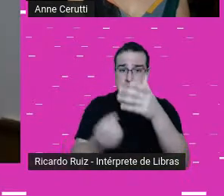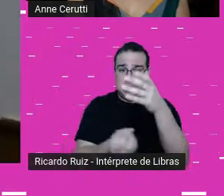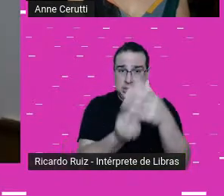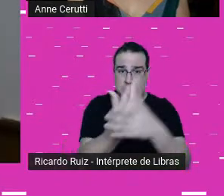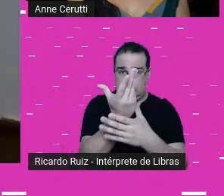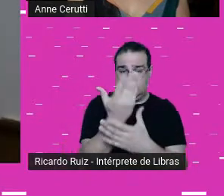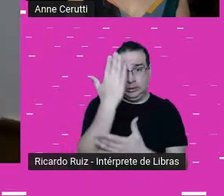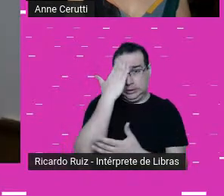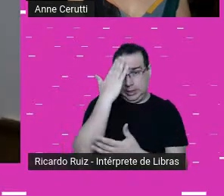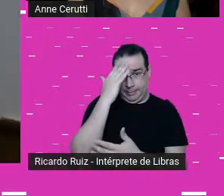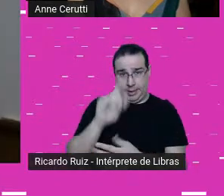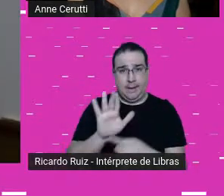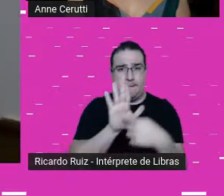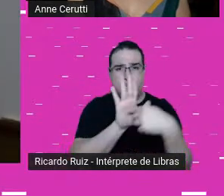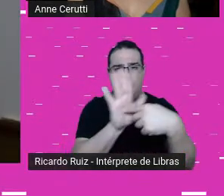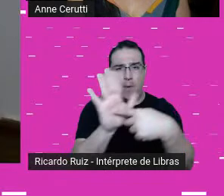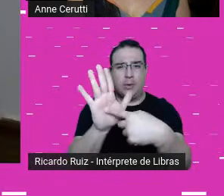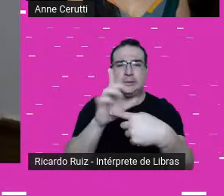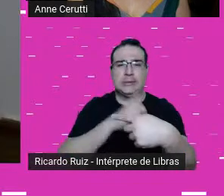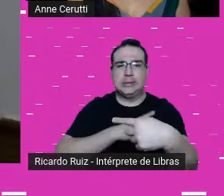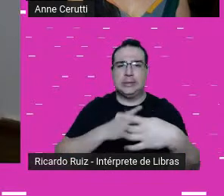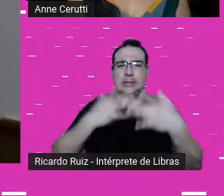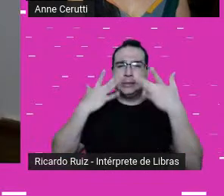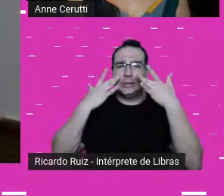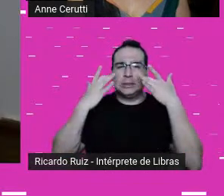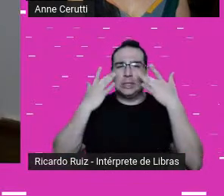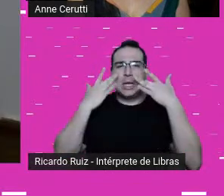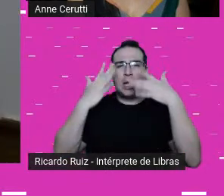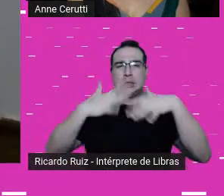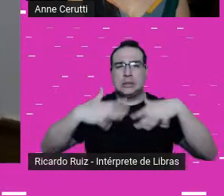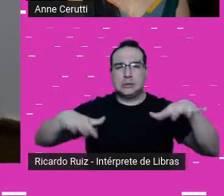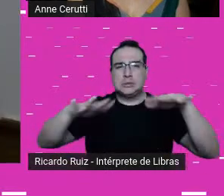gente sabia que era um espetáculo